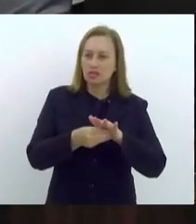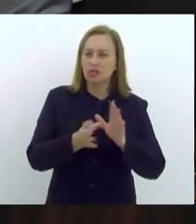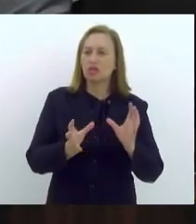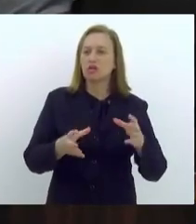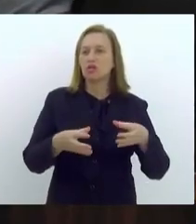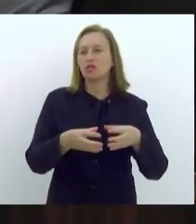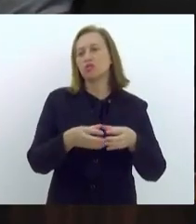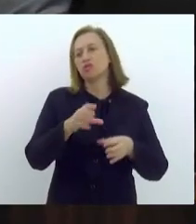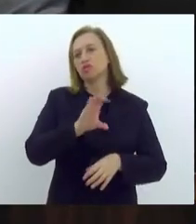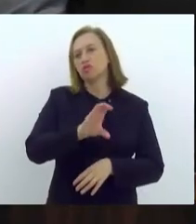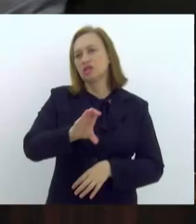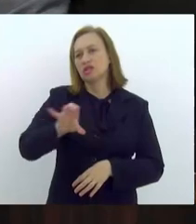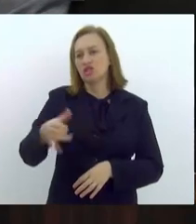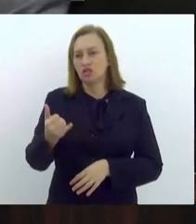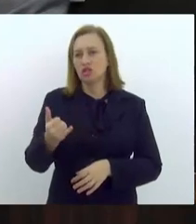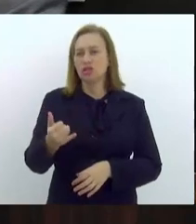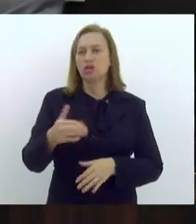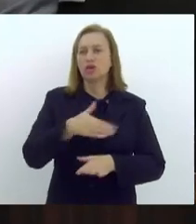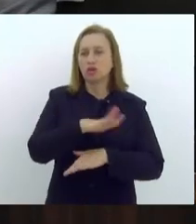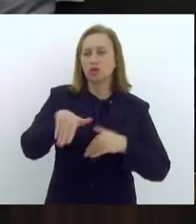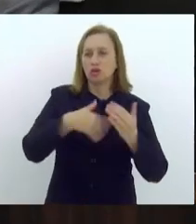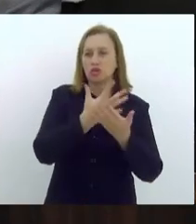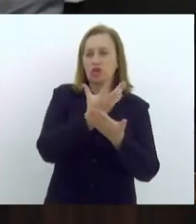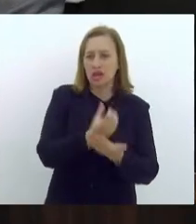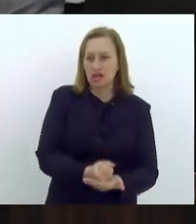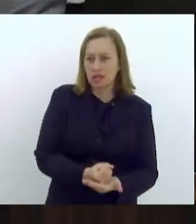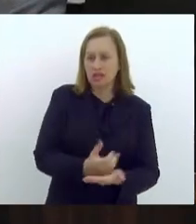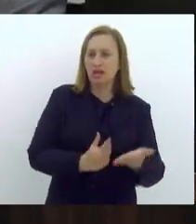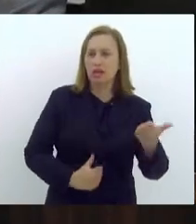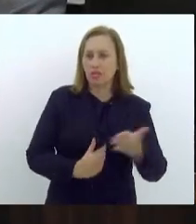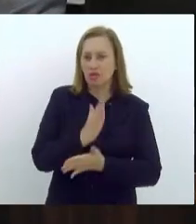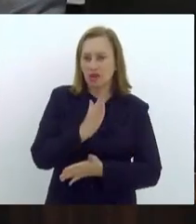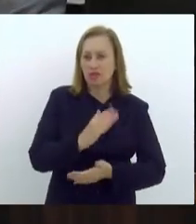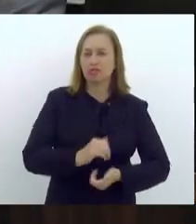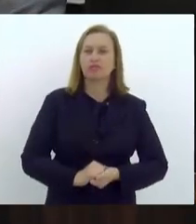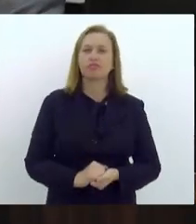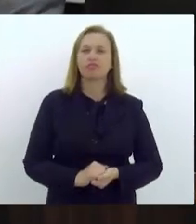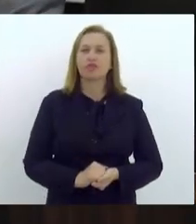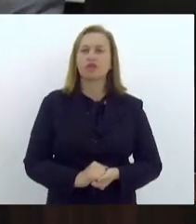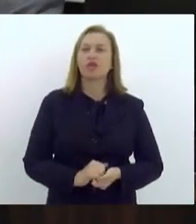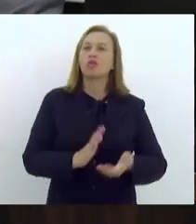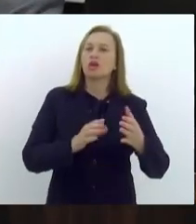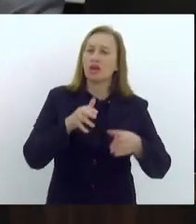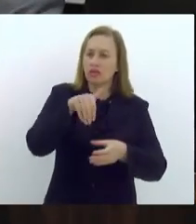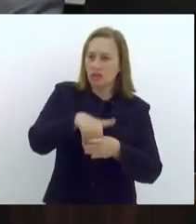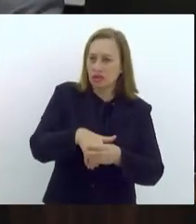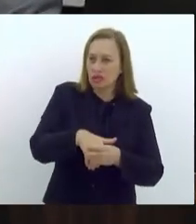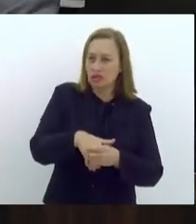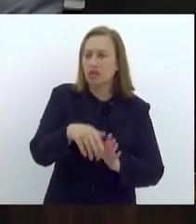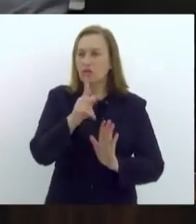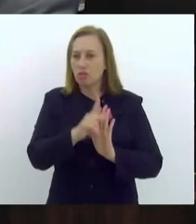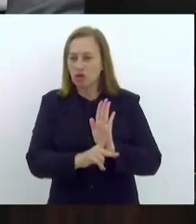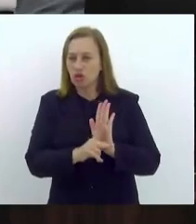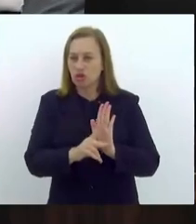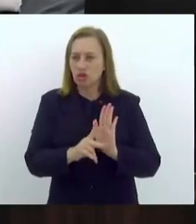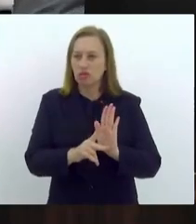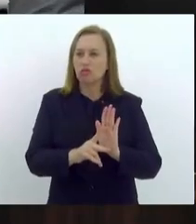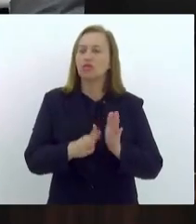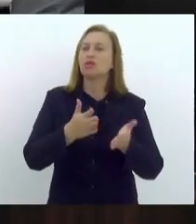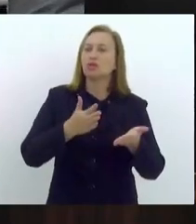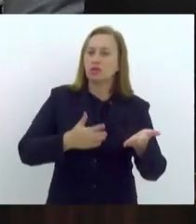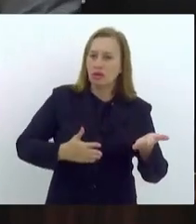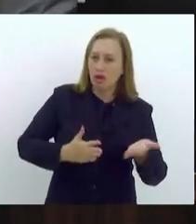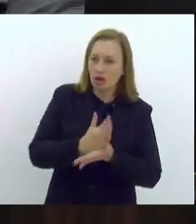Comissão de Constituição e Justiça. Senhores que aprovam, permaneçam, com estão aprovado. Em votação, o projeto assim emendado. Senhores que aprovam,